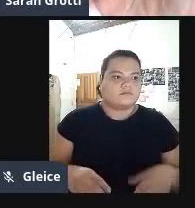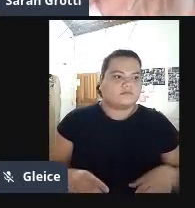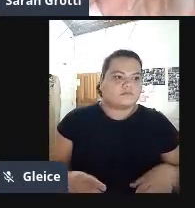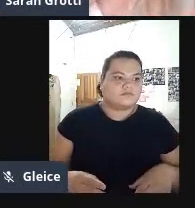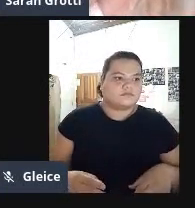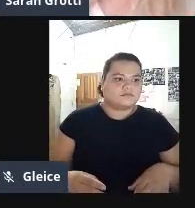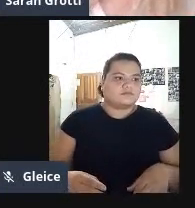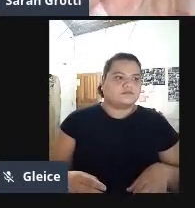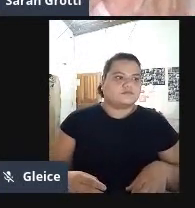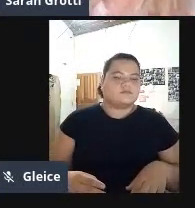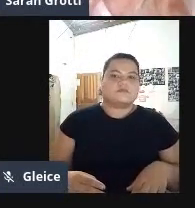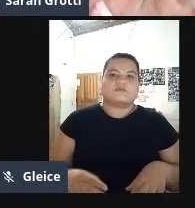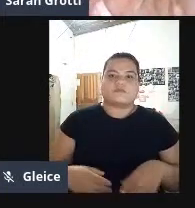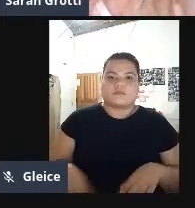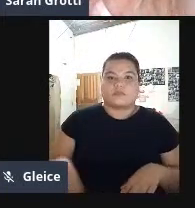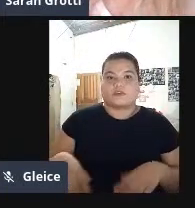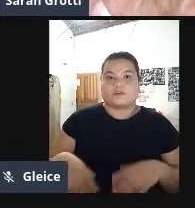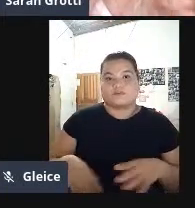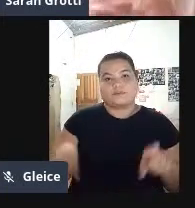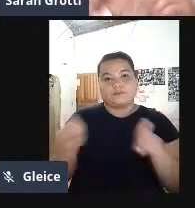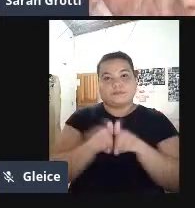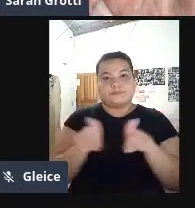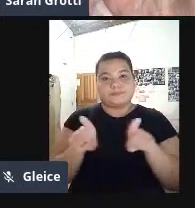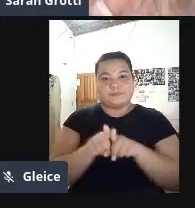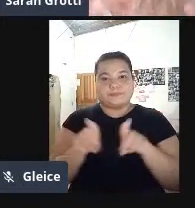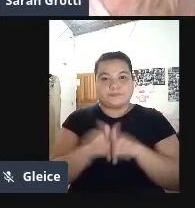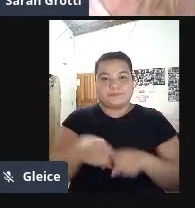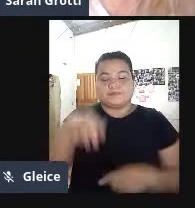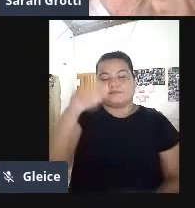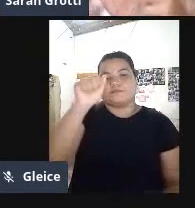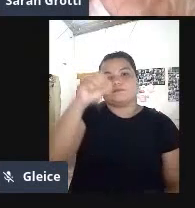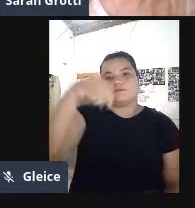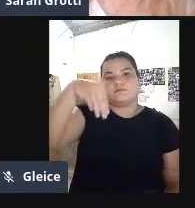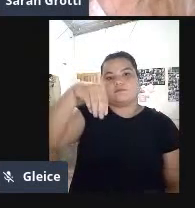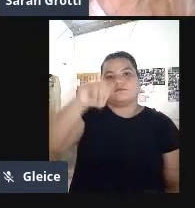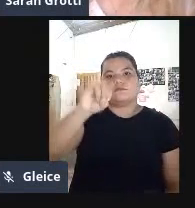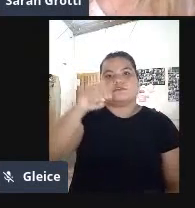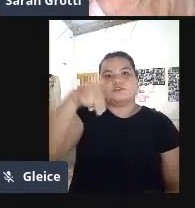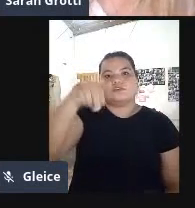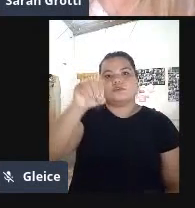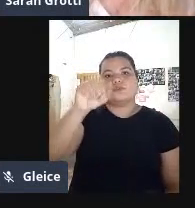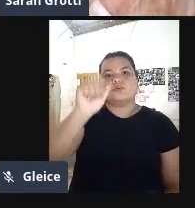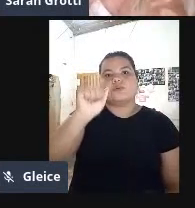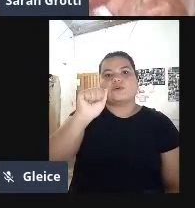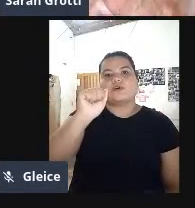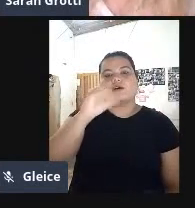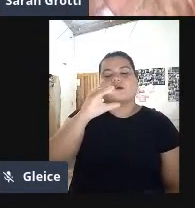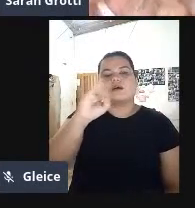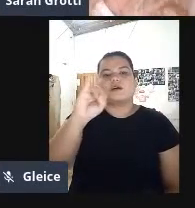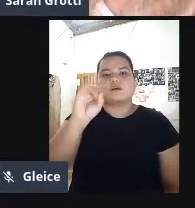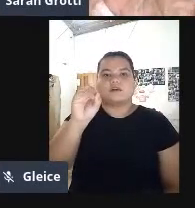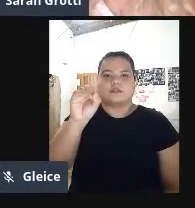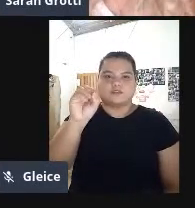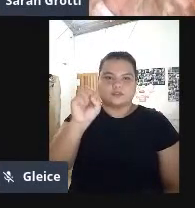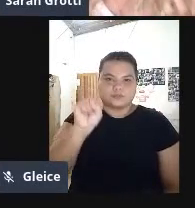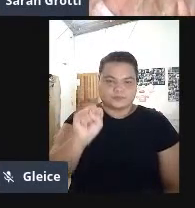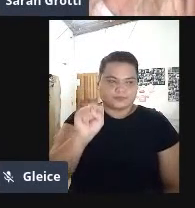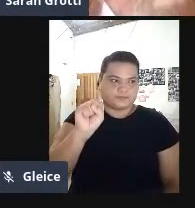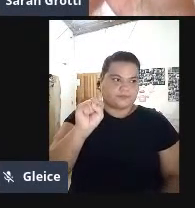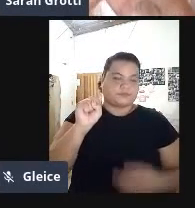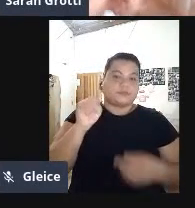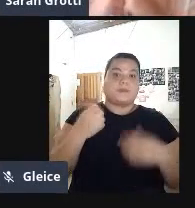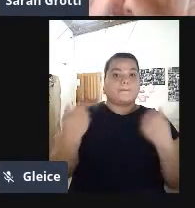por aminoácidos, e esses aminoácidos são divididos em essenciais e não essenciais. Os essenciais são aqueles